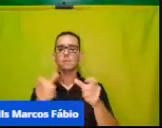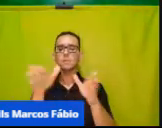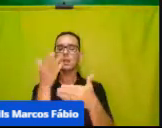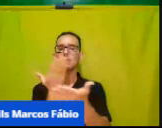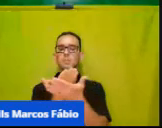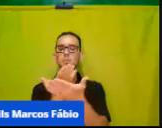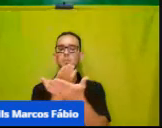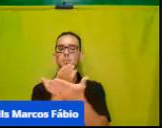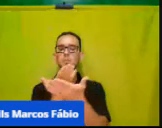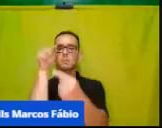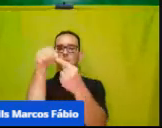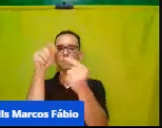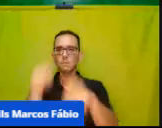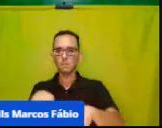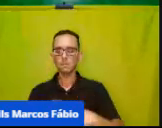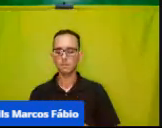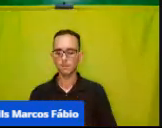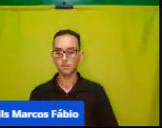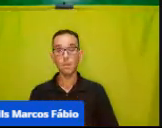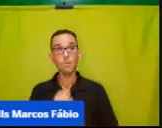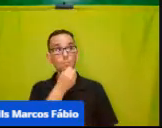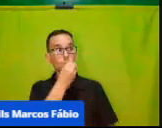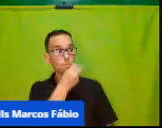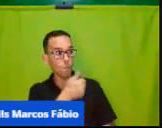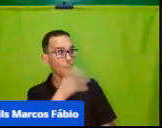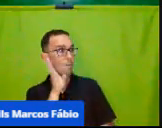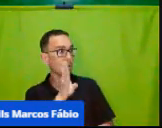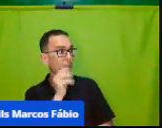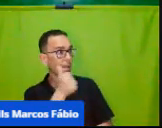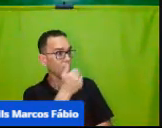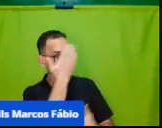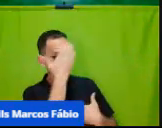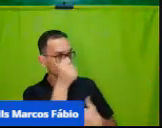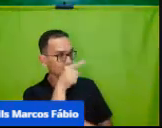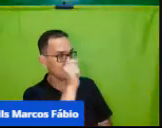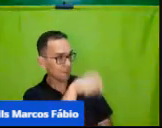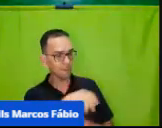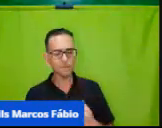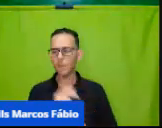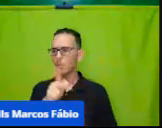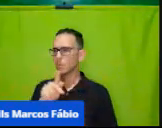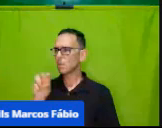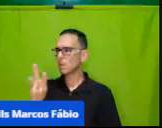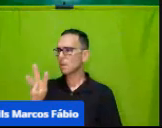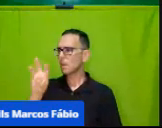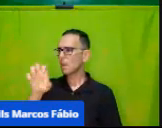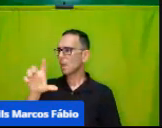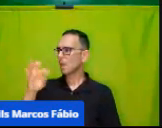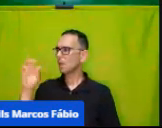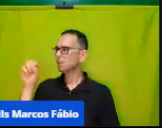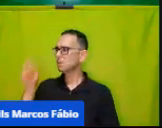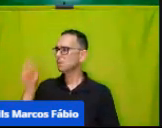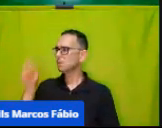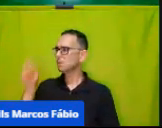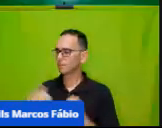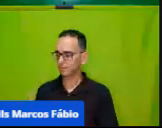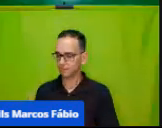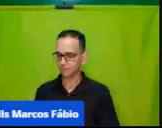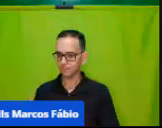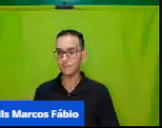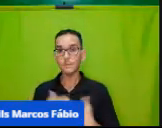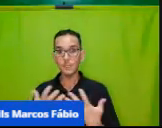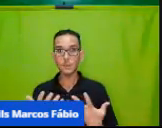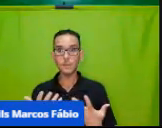trabalhado. Bacana, Carlos. Muito obrigado aí. Professor Elton. Bom, mais ou